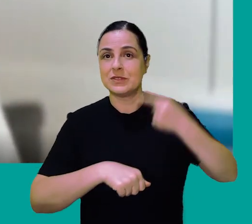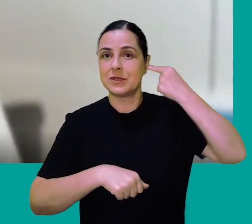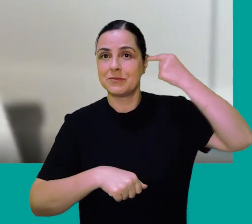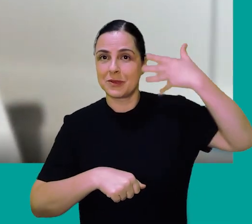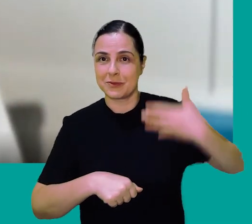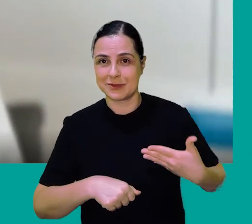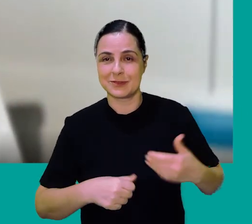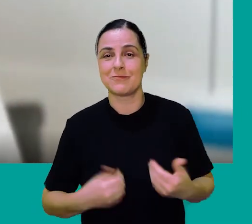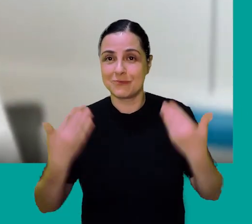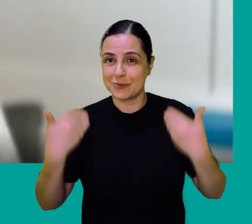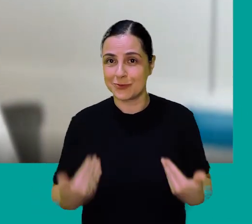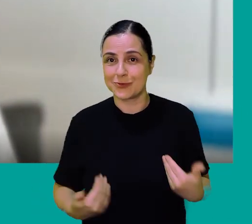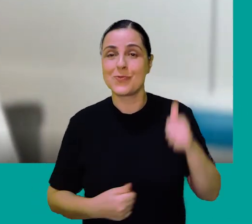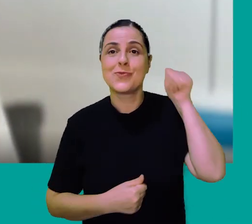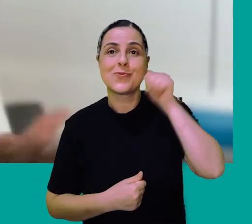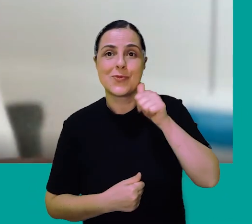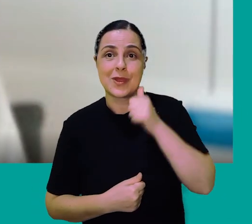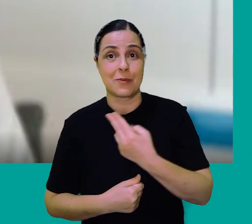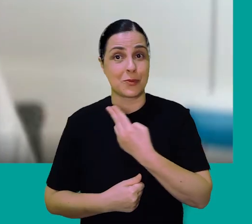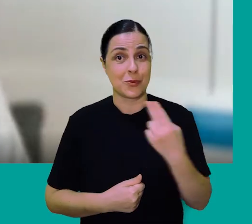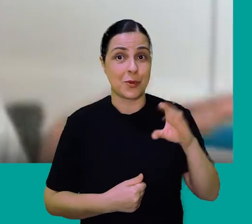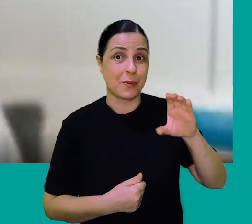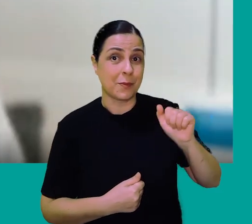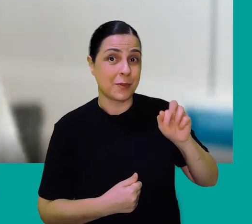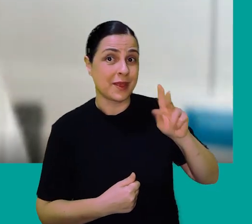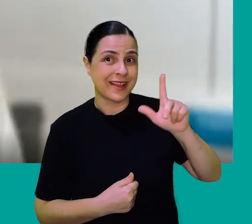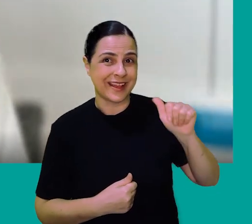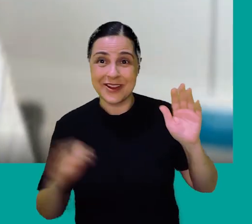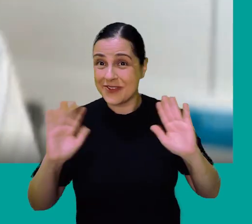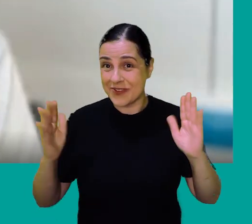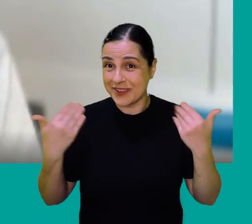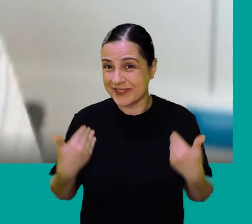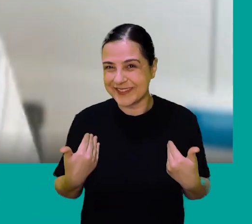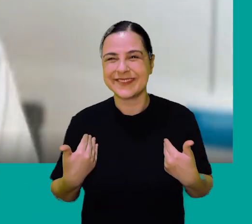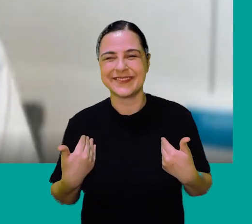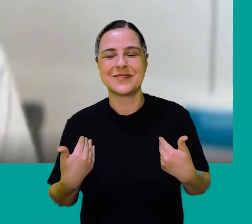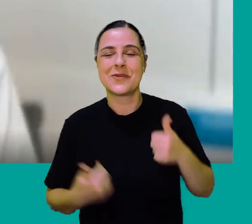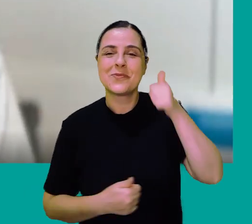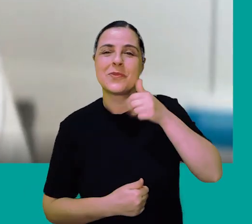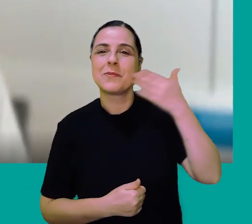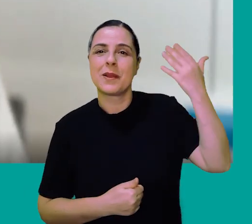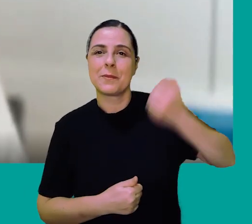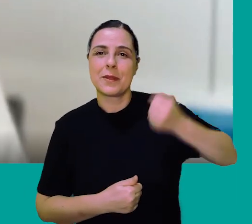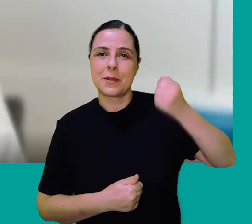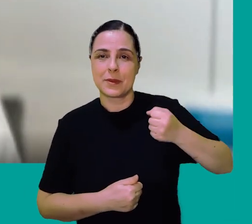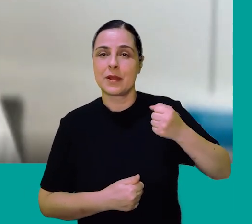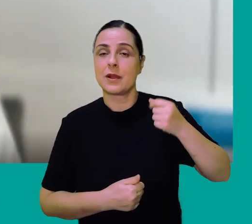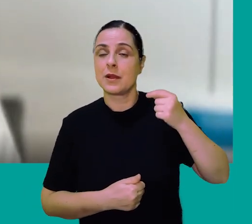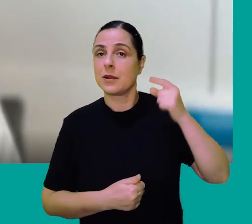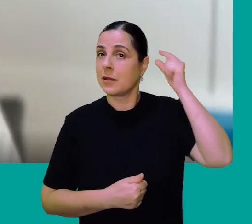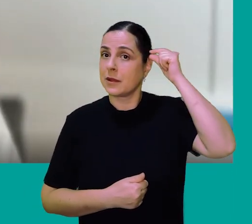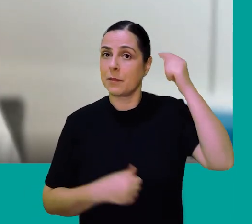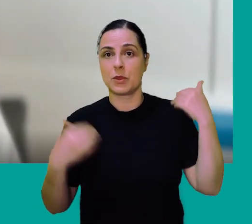eu me autodescrever. Eu sou uma mulher, Carla, né? Eu sou a Carla, nem falei, oi, gente, sou a Carla. É uma mulher branca, de cabelos